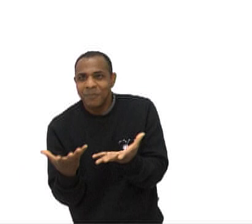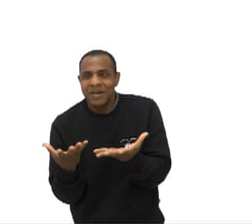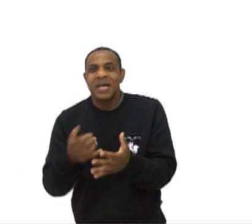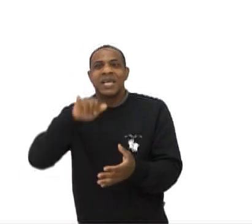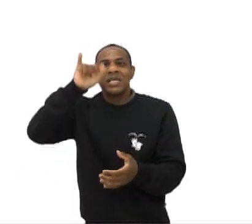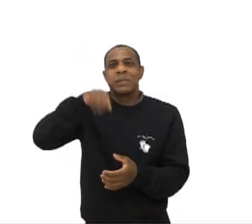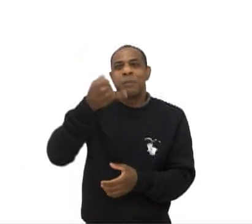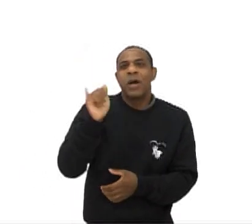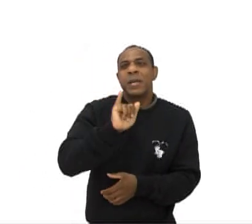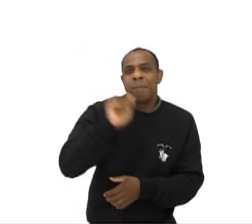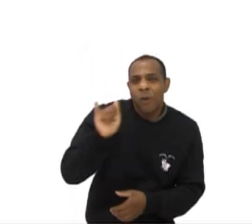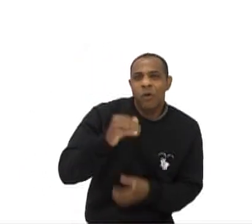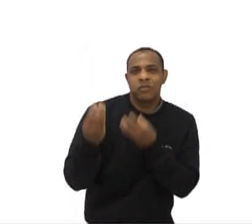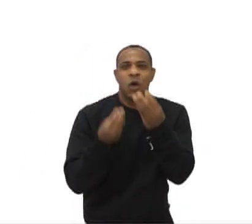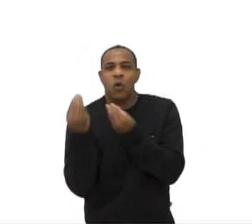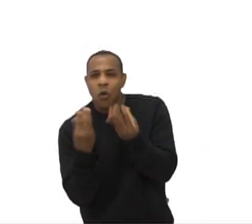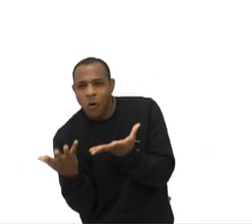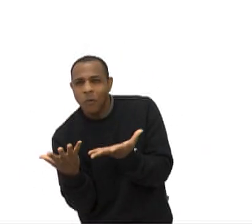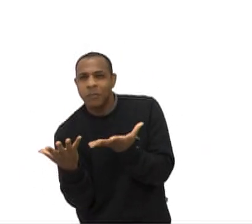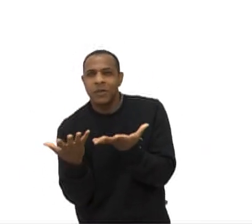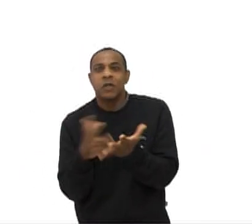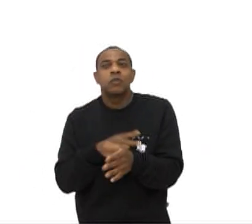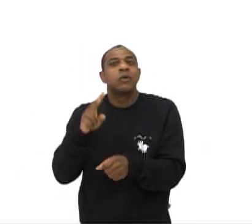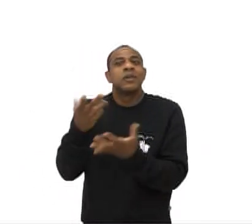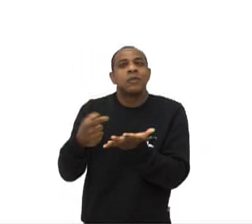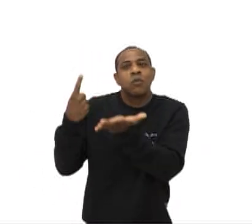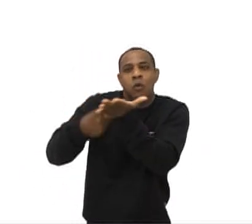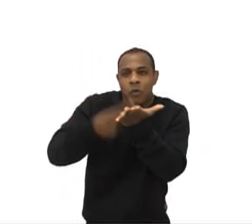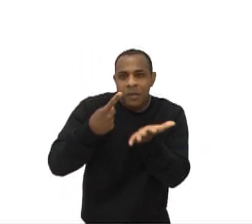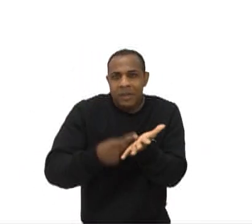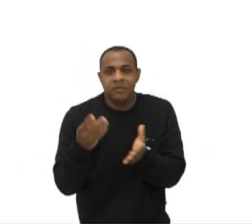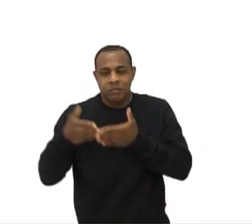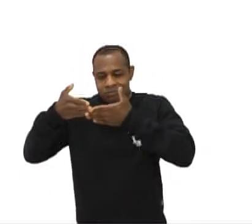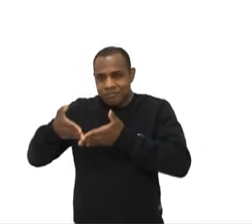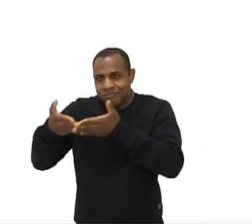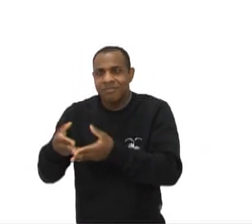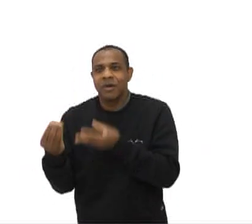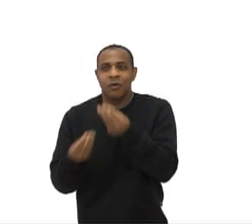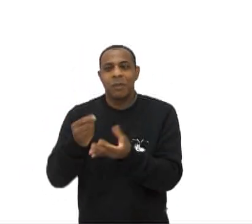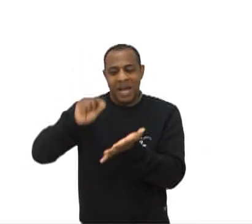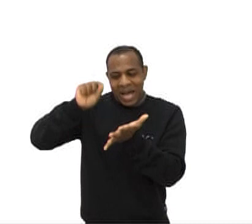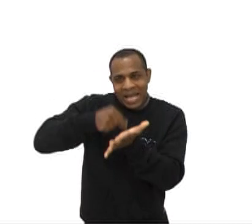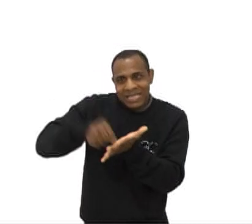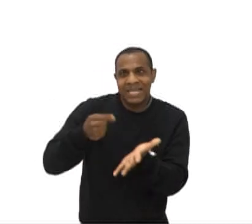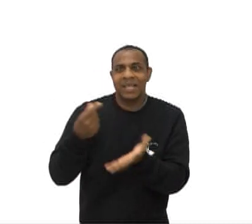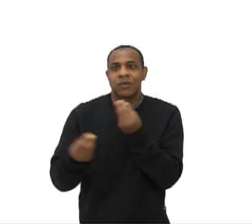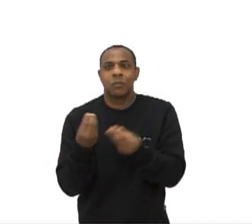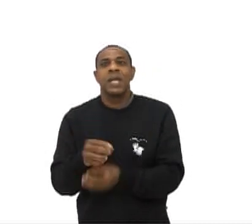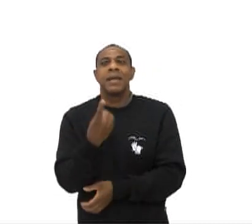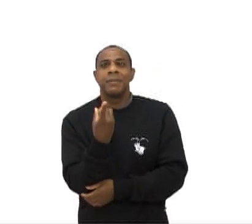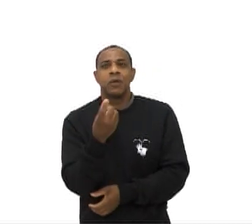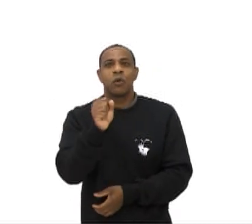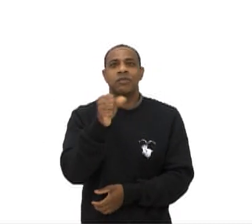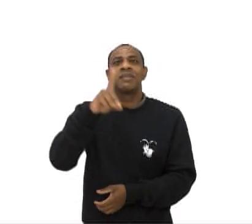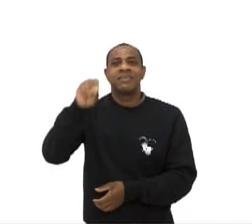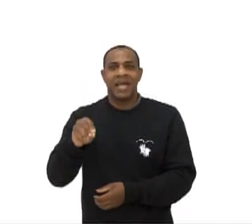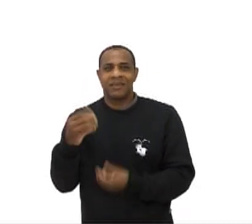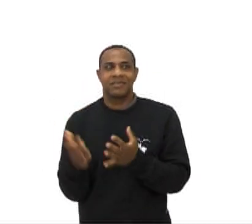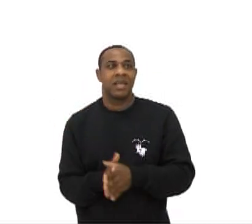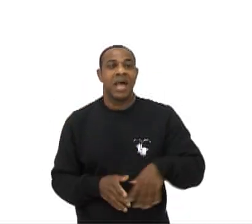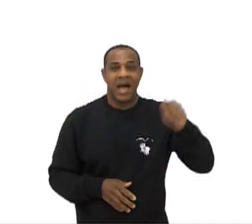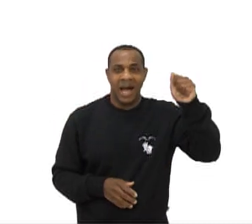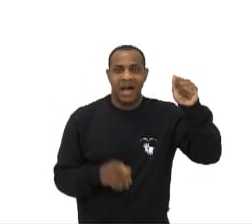imposto, de importação, exportação, do Tratado de Comércio e Navegação assinado por Dom João em 1810? Letra A